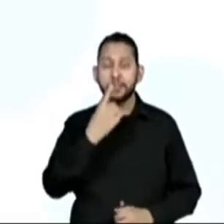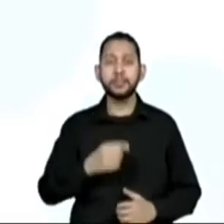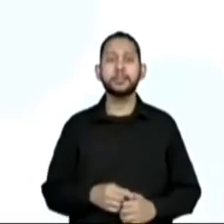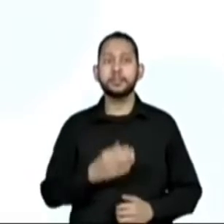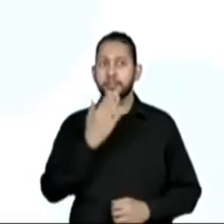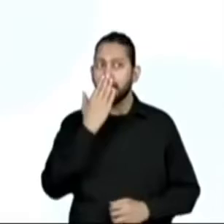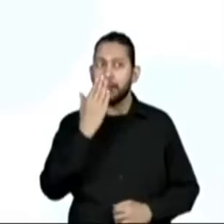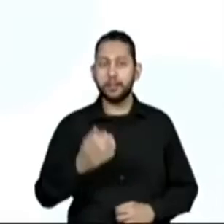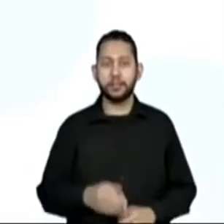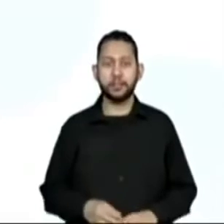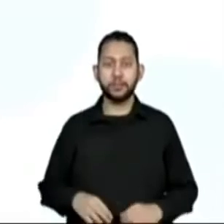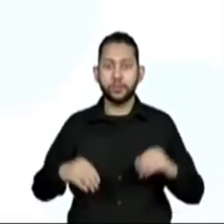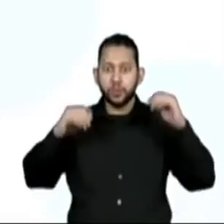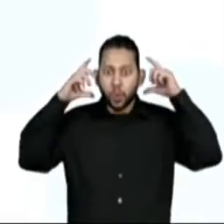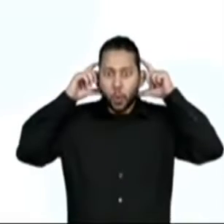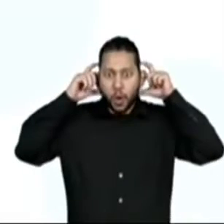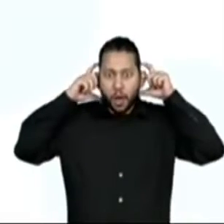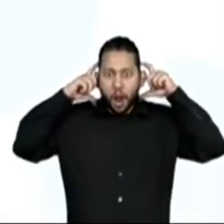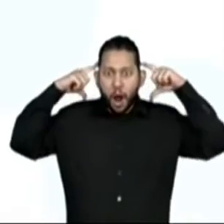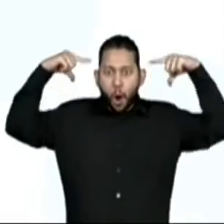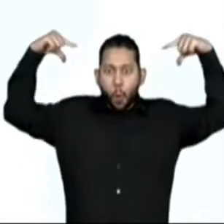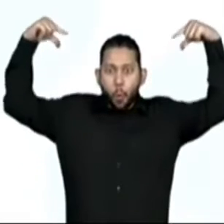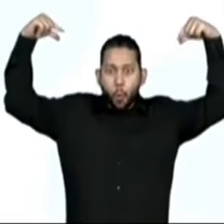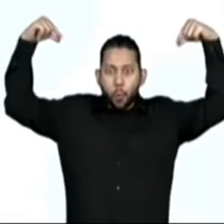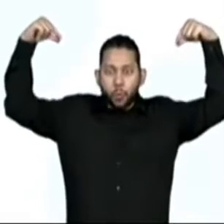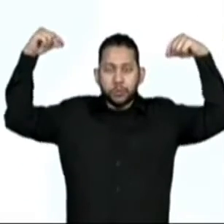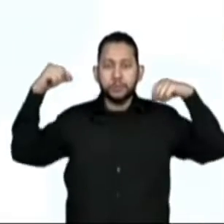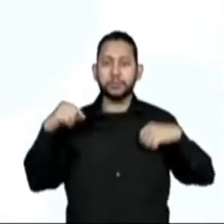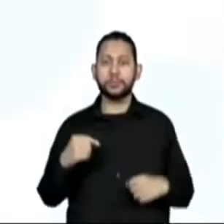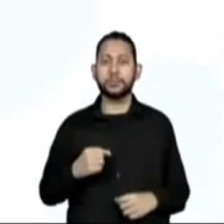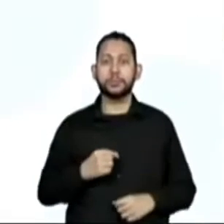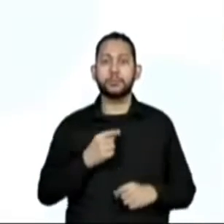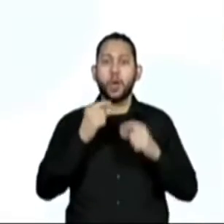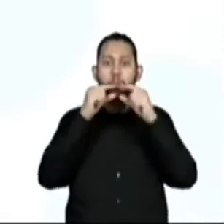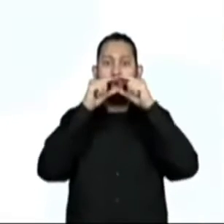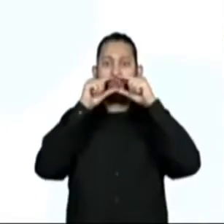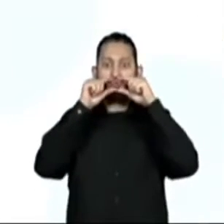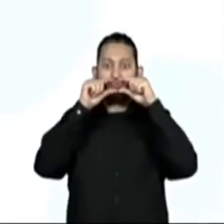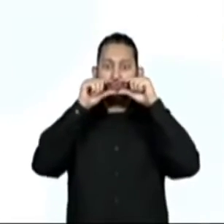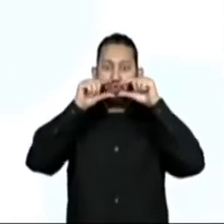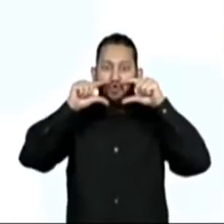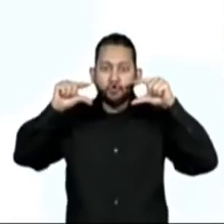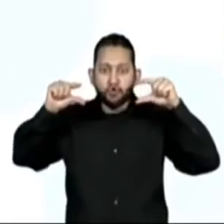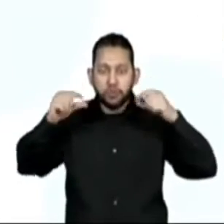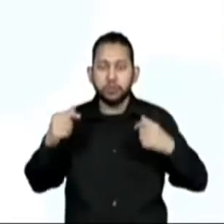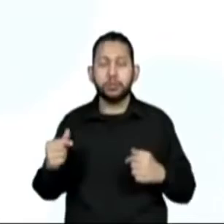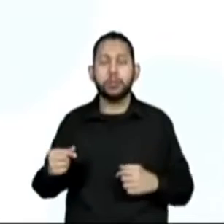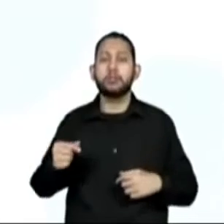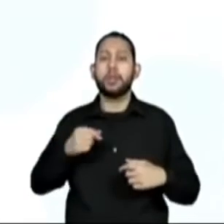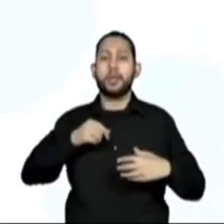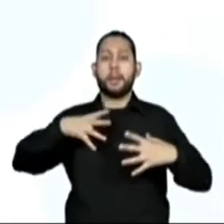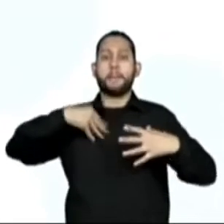Orelhas grandes, boca grande, peludo,